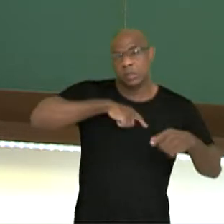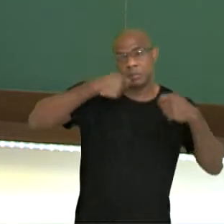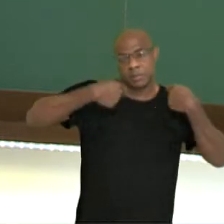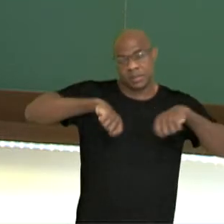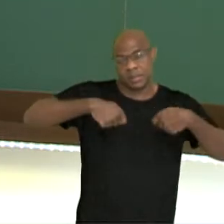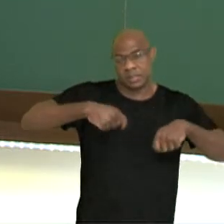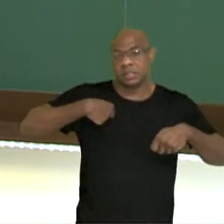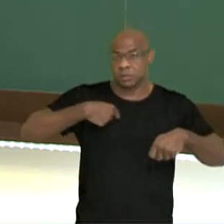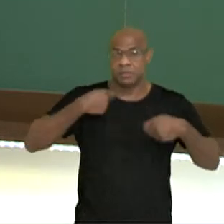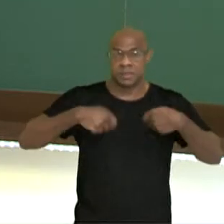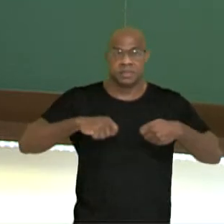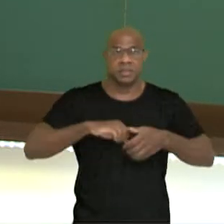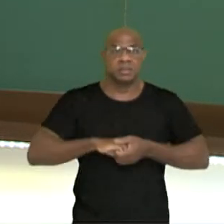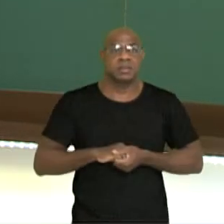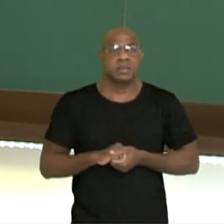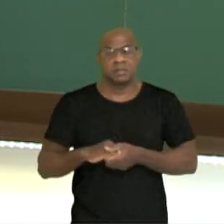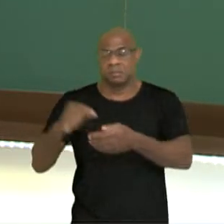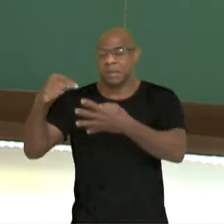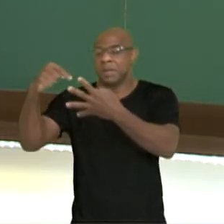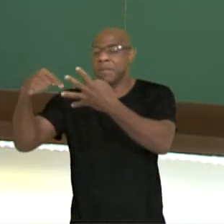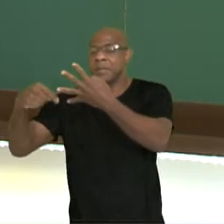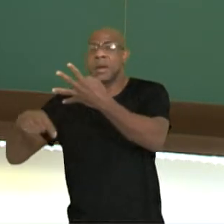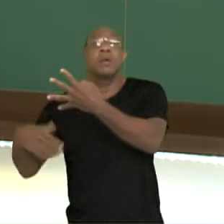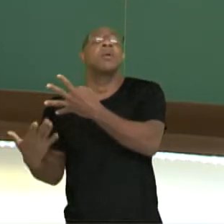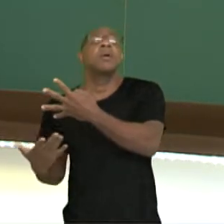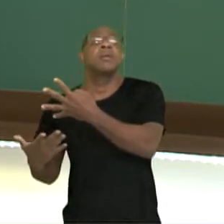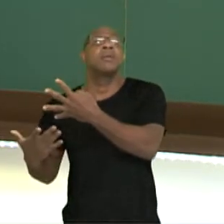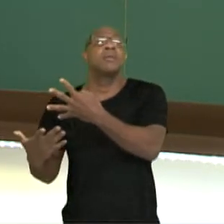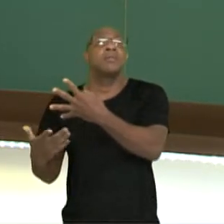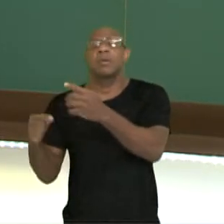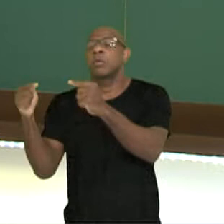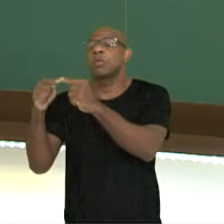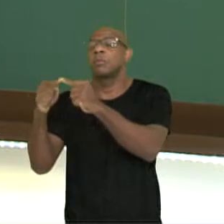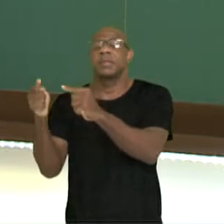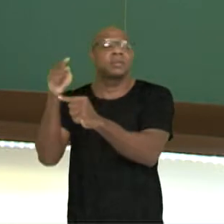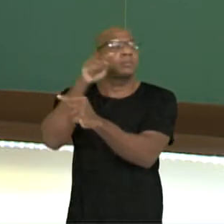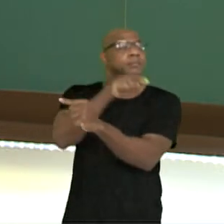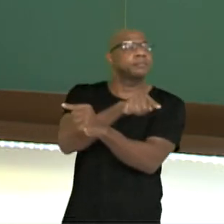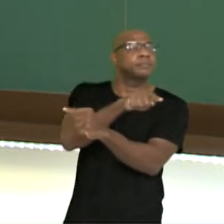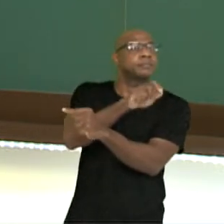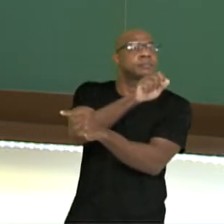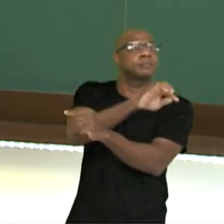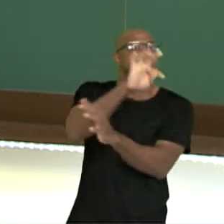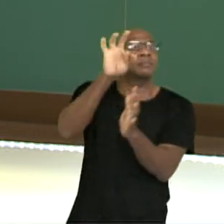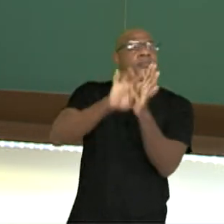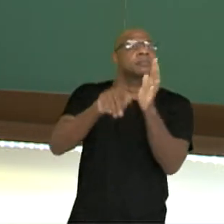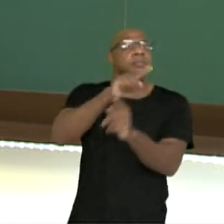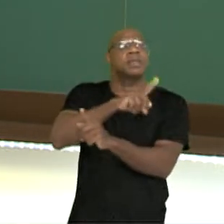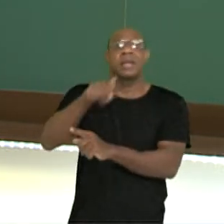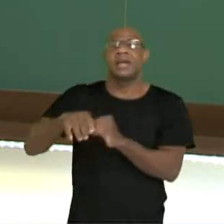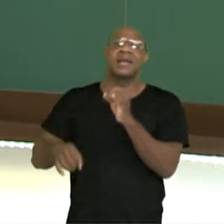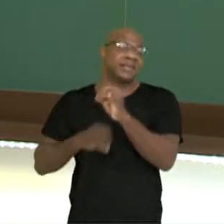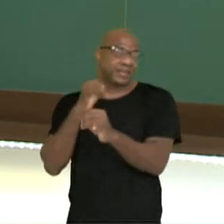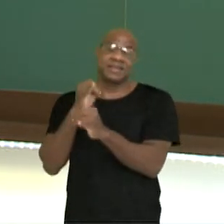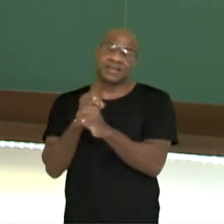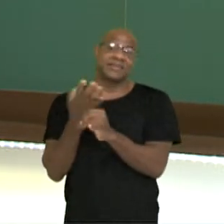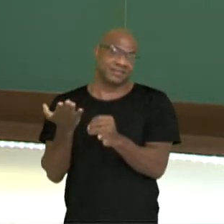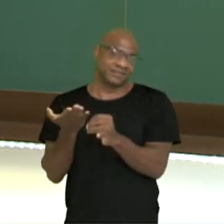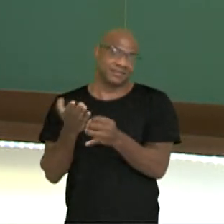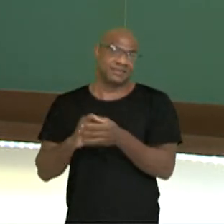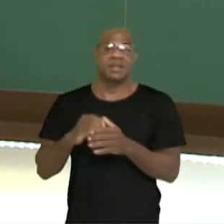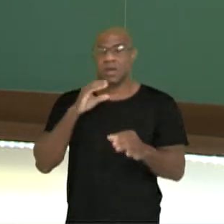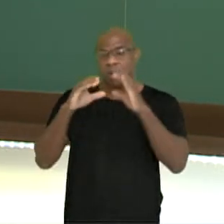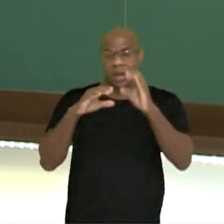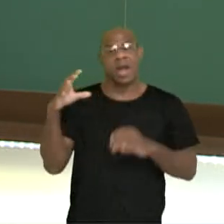Né? Entre essas invenções todas aqui, a única que possibilita com que isso aconteça é a nossa internet, né? Se comunicar